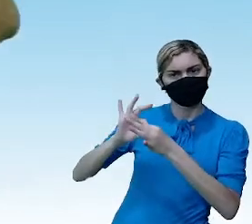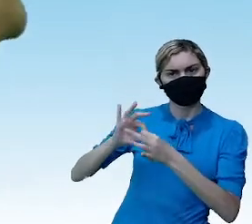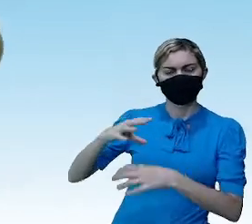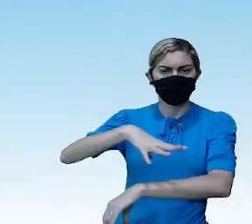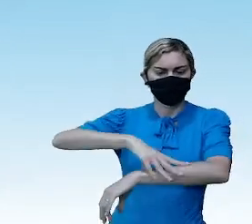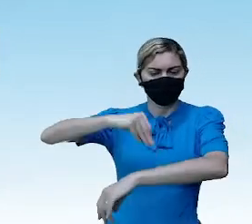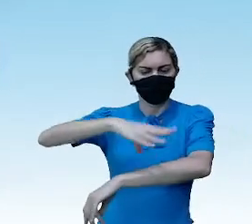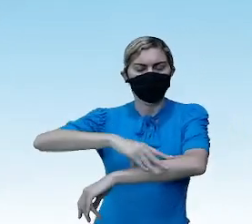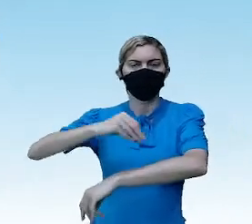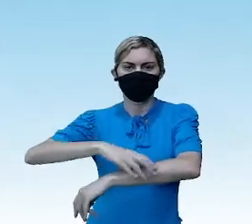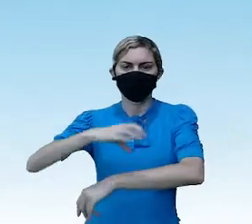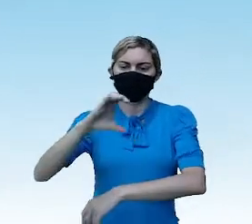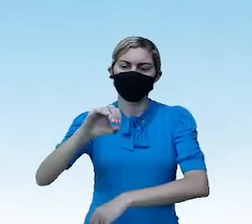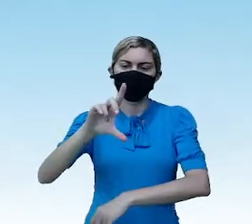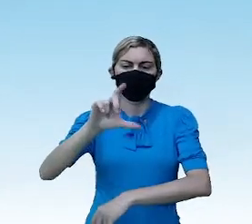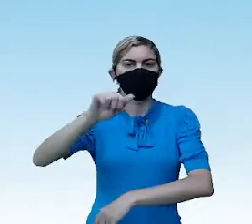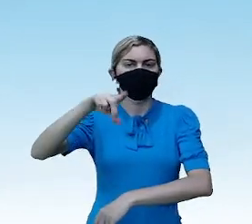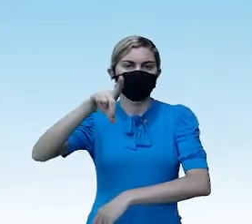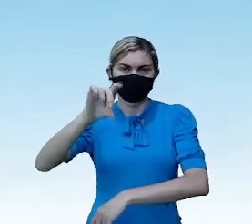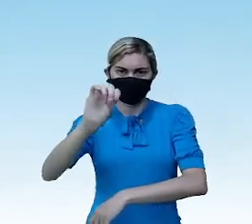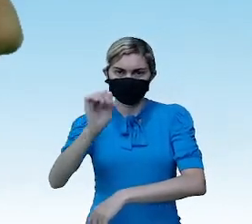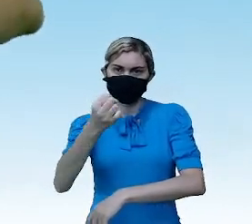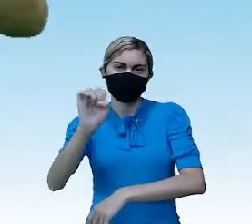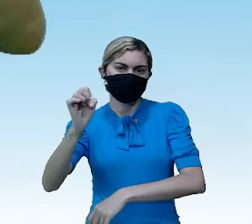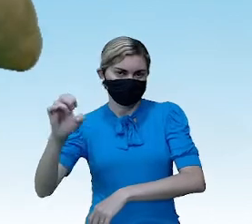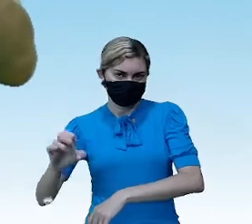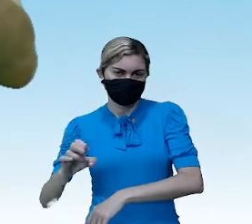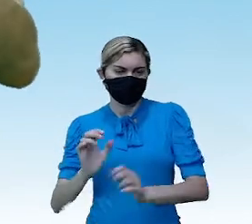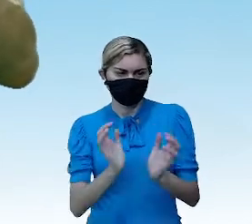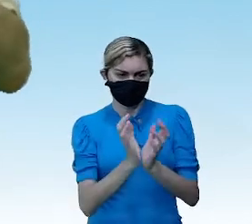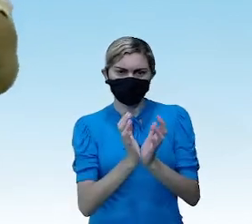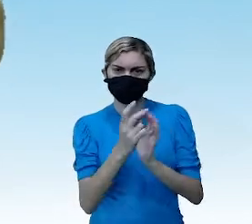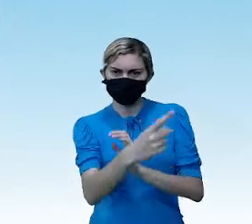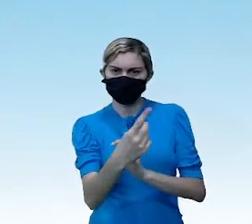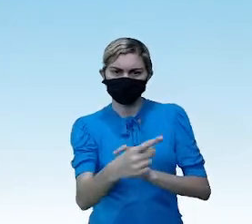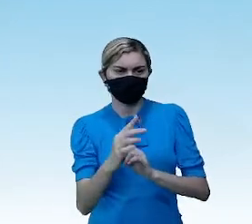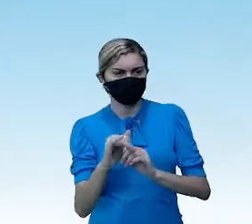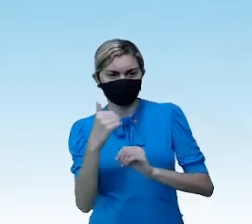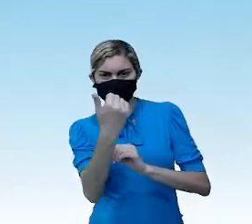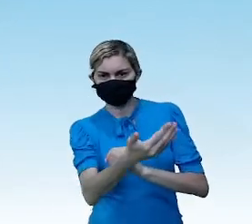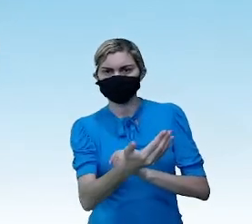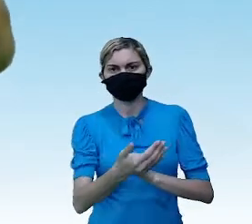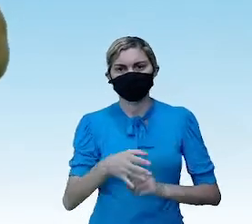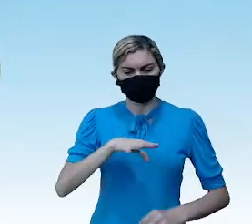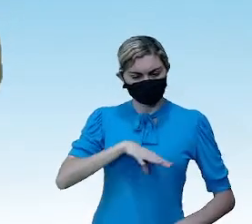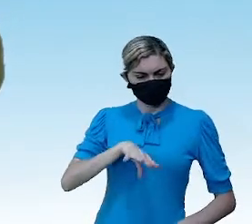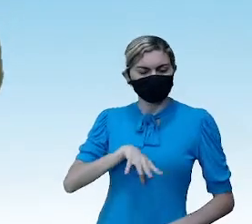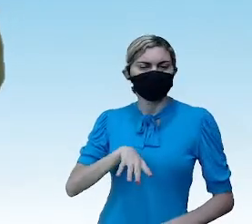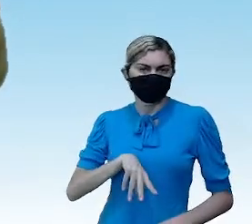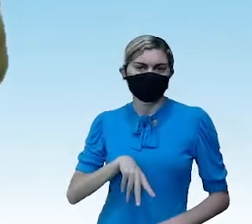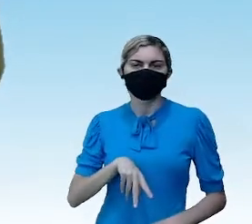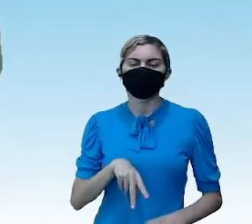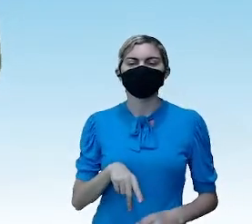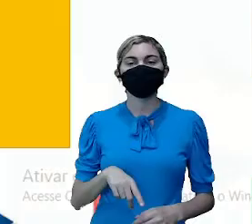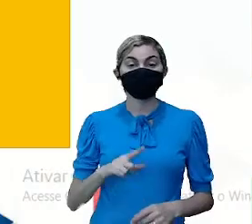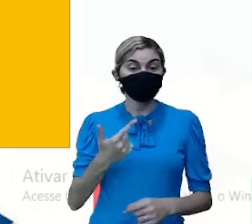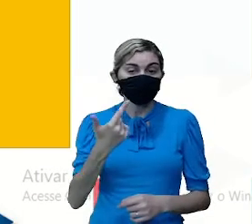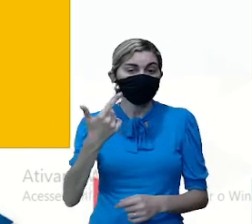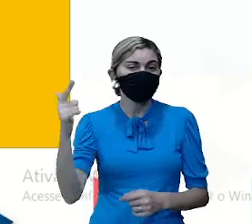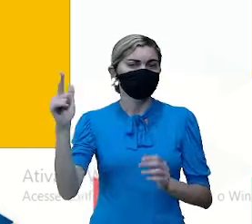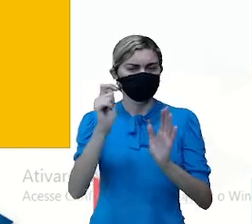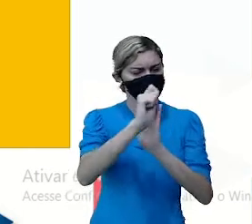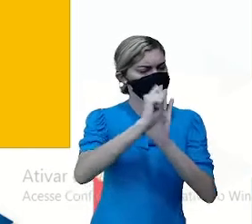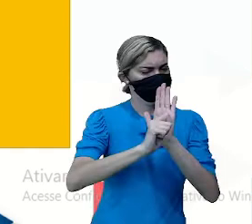que lutavam do outro lado, o dos portugueses. Vamos ver aqui. Aqui nisso, em outro